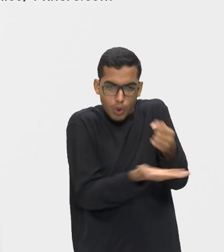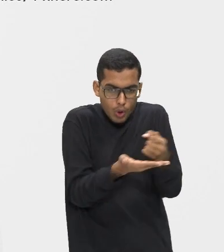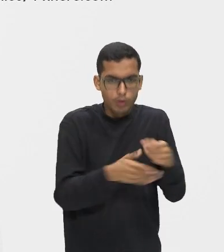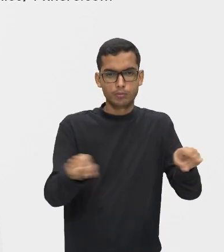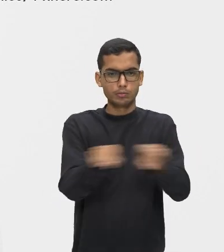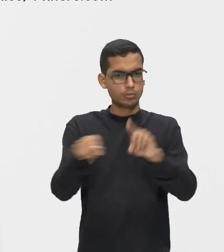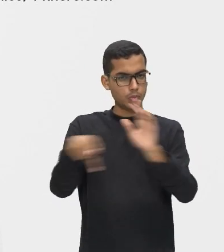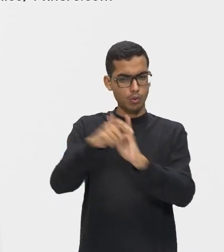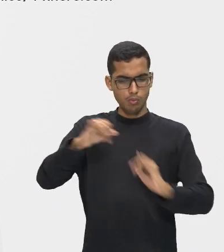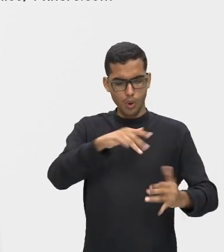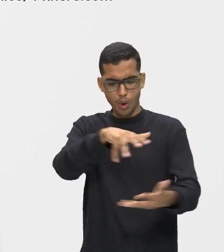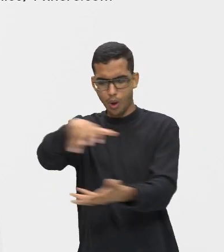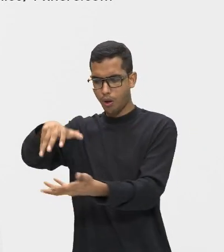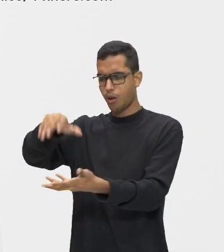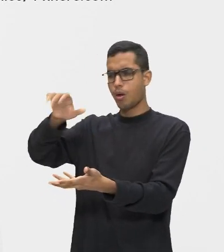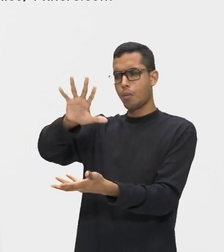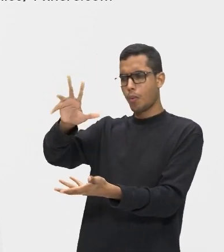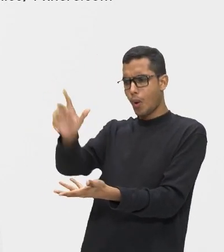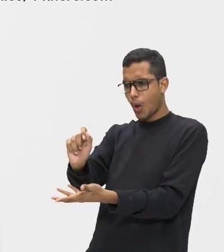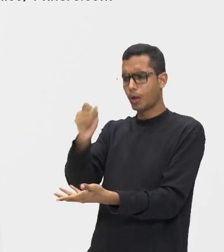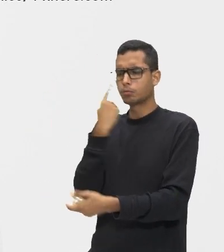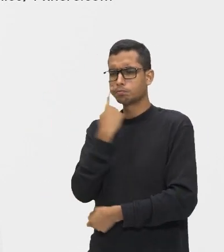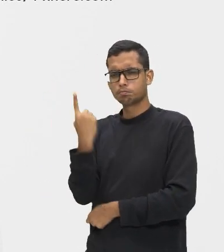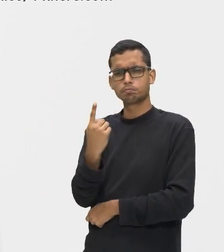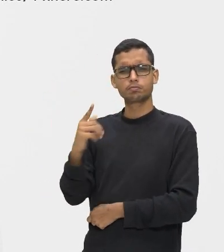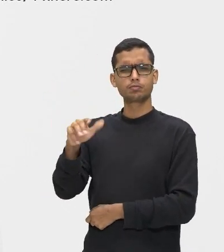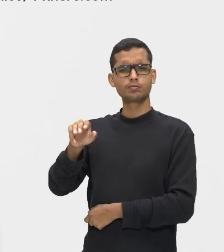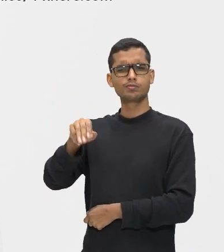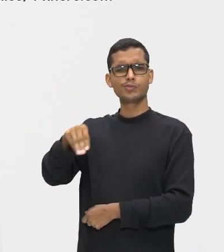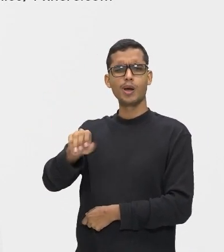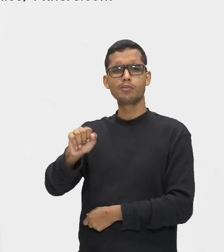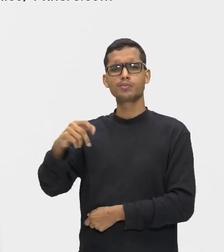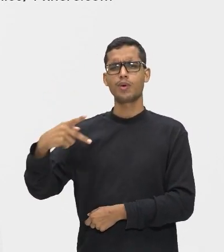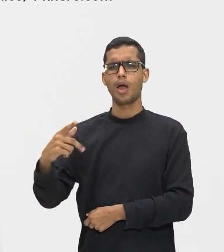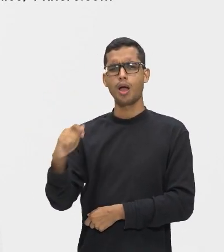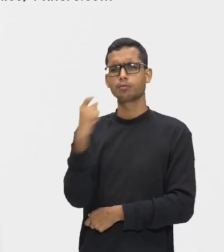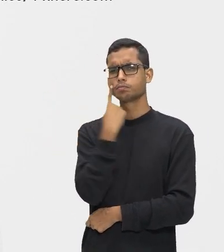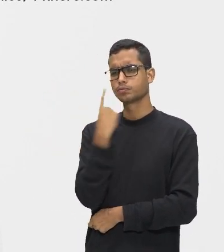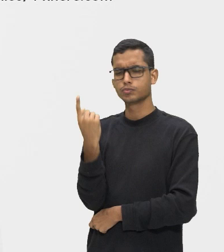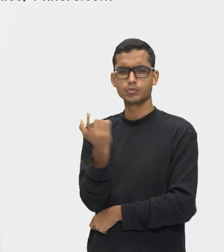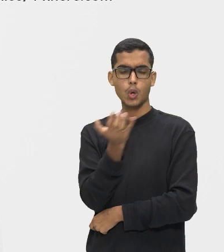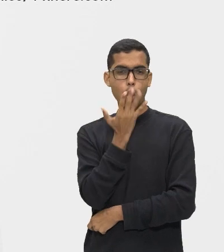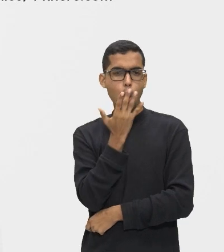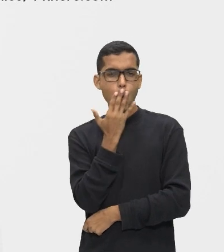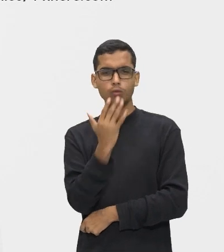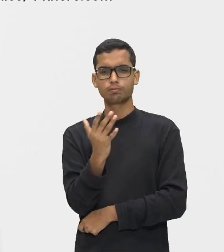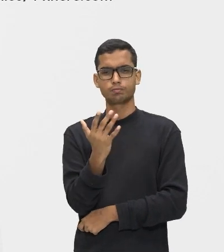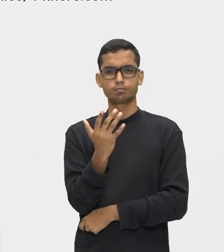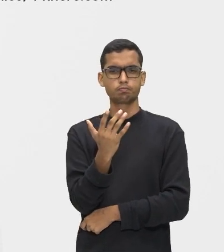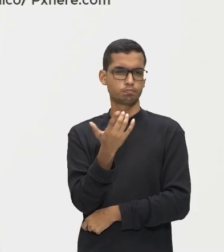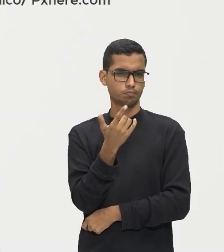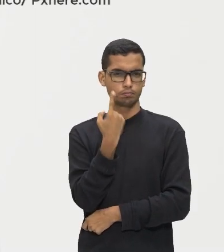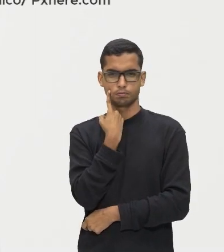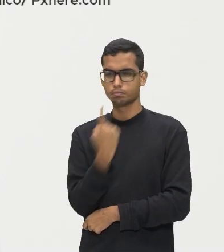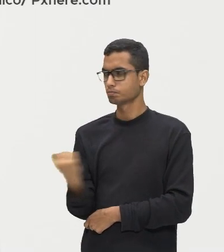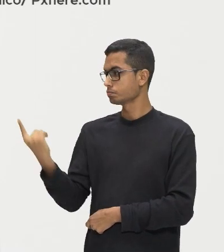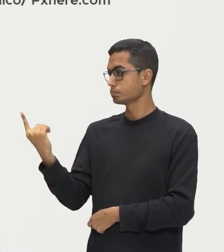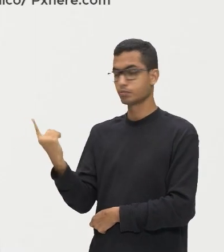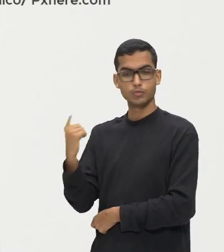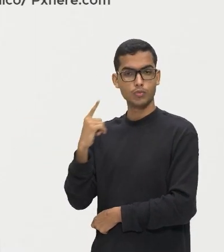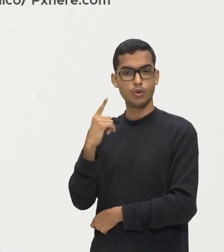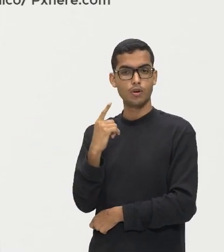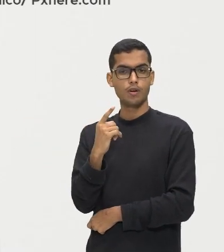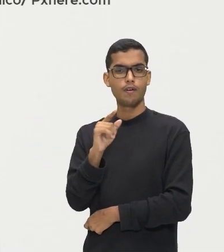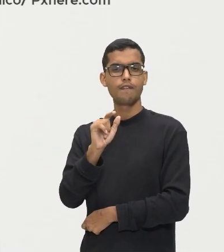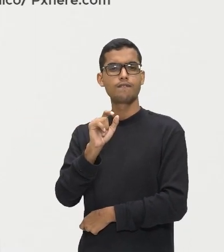globo terrestre, se a gente prestar atenção nessa parte aqui, verde, ele está trazendo para a gente a informação